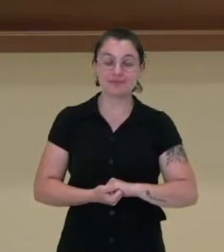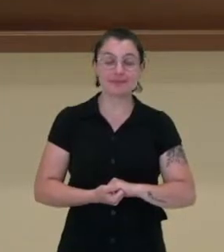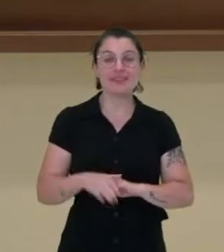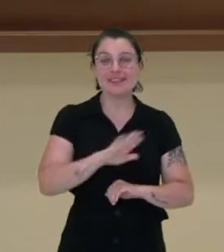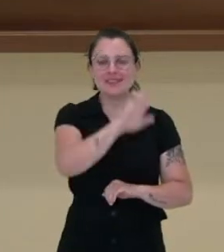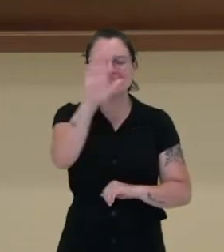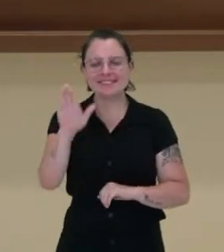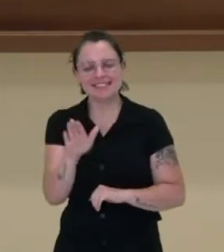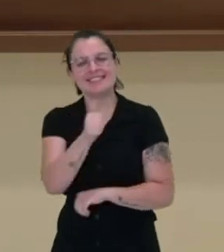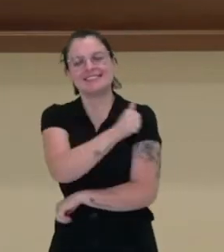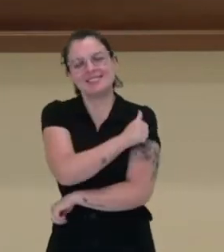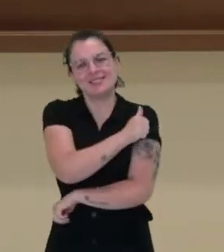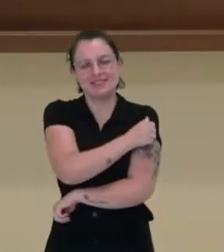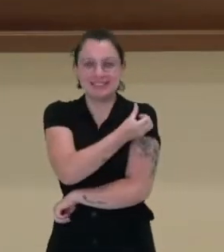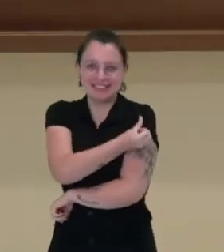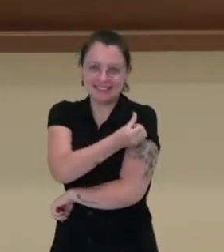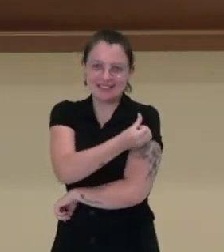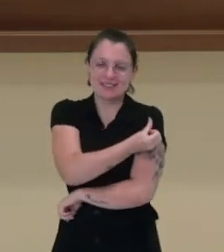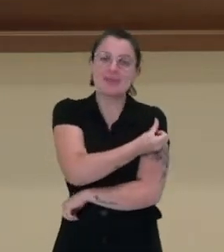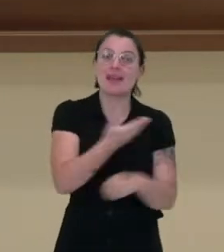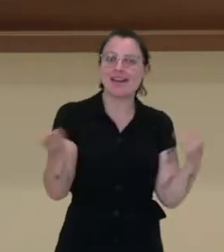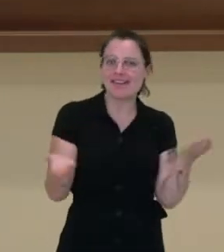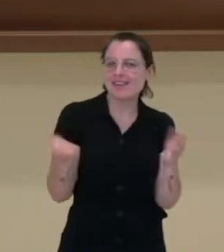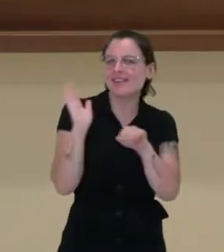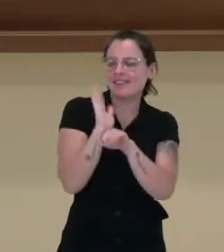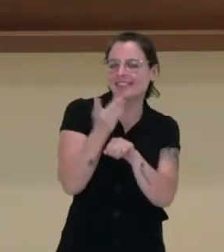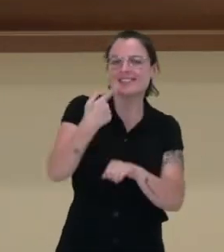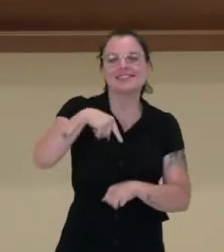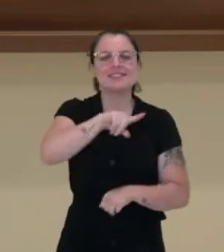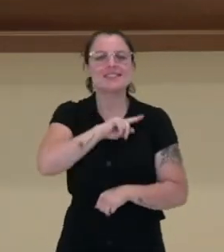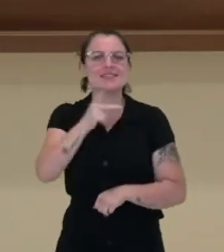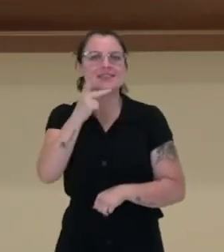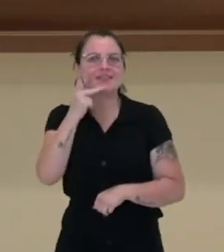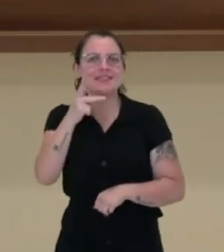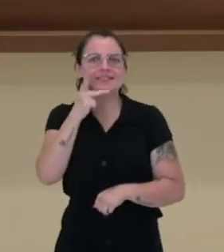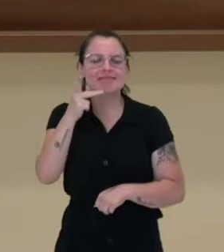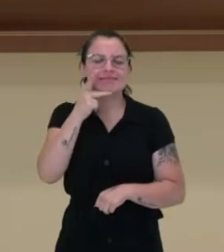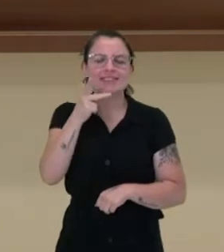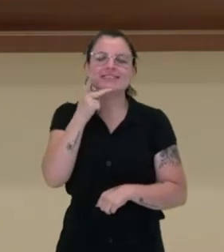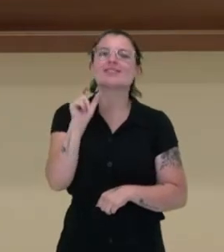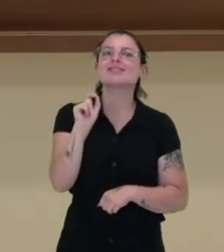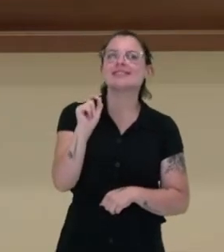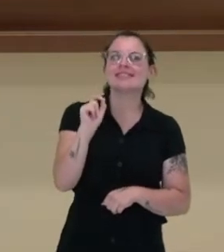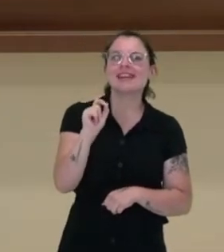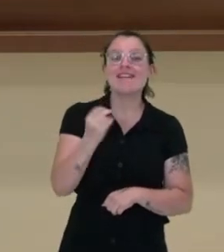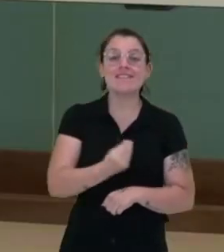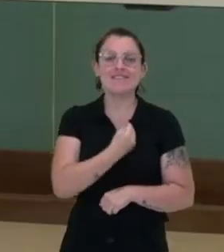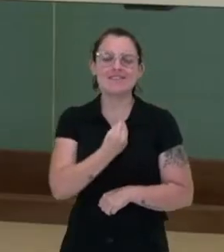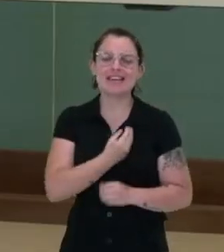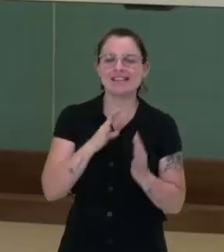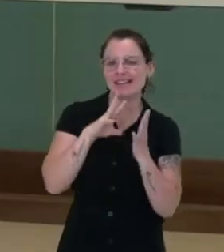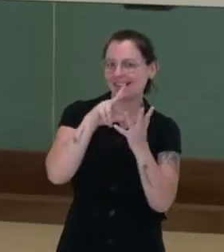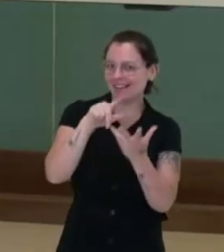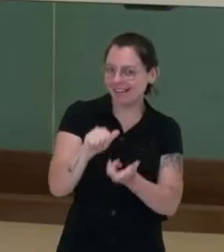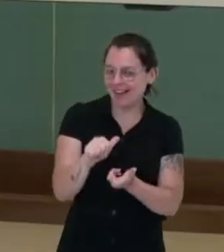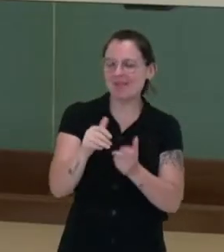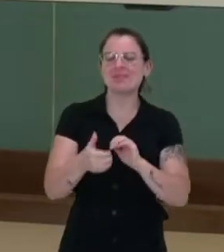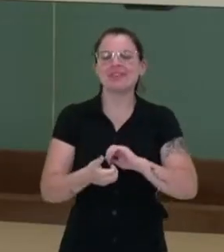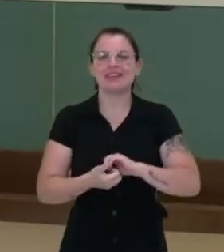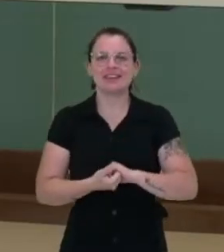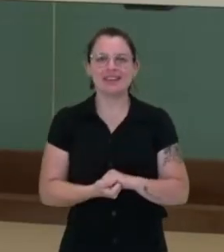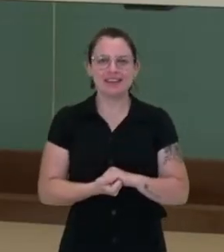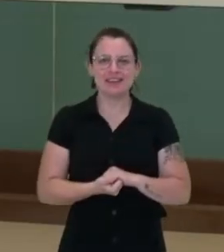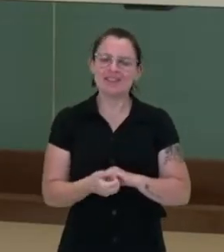Olá, estudantes do sexto ano! Nesse vídeo, nós vamos falar sobre a biosfera. Então acompanhe comigo. Quando nós falamos